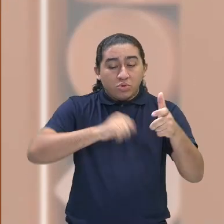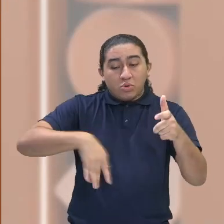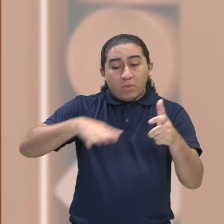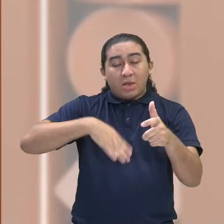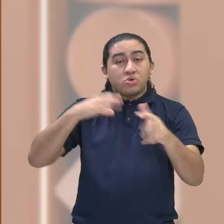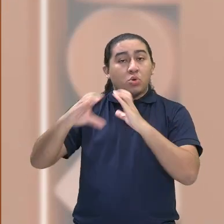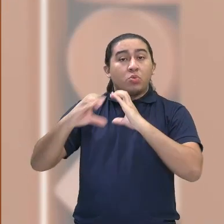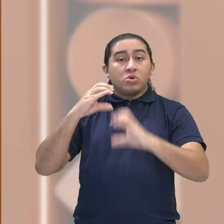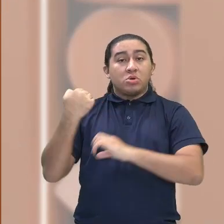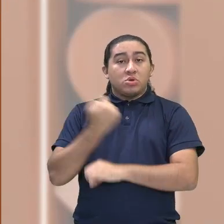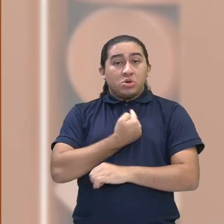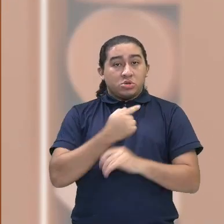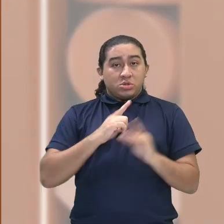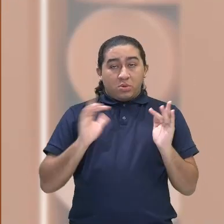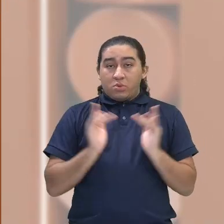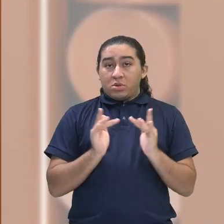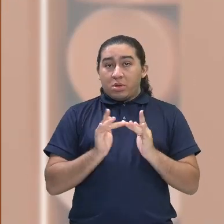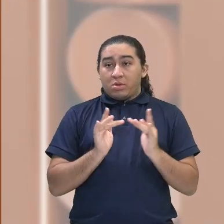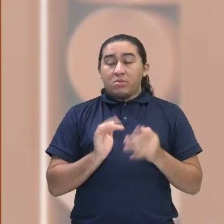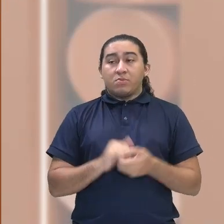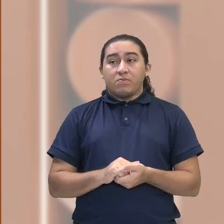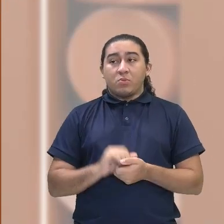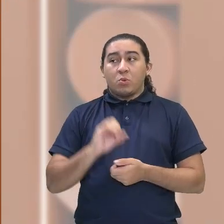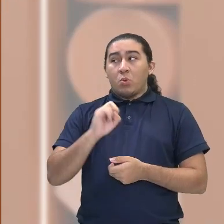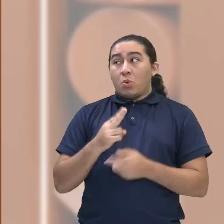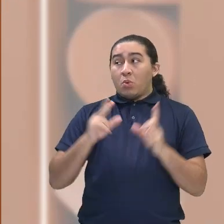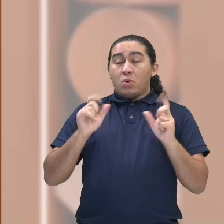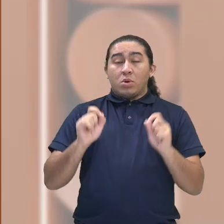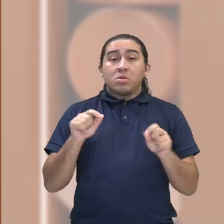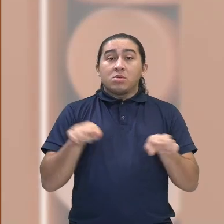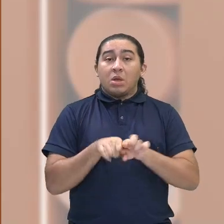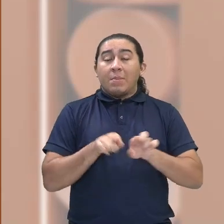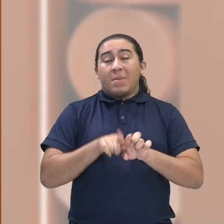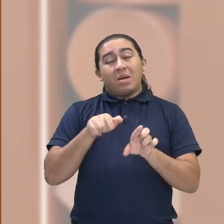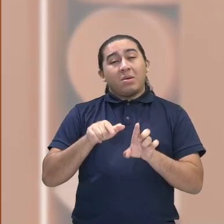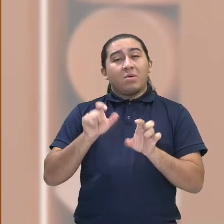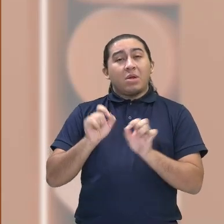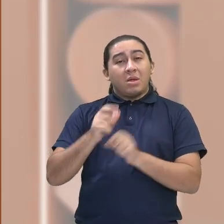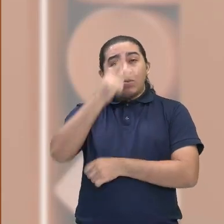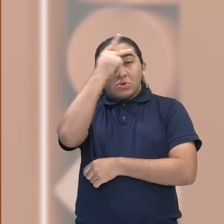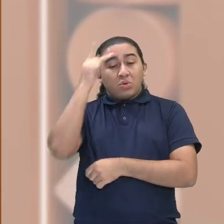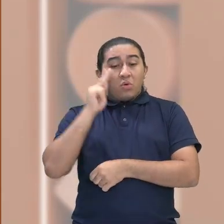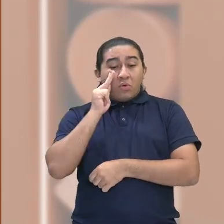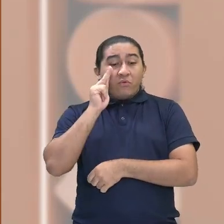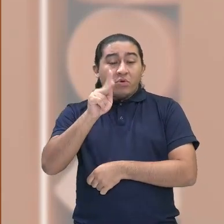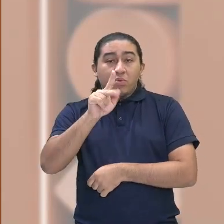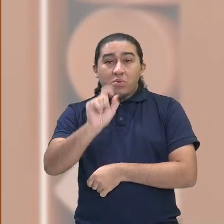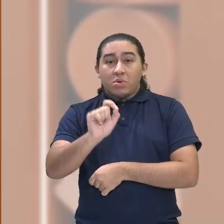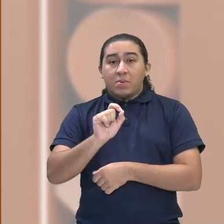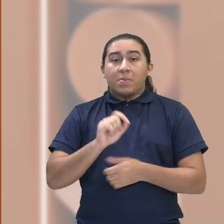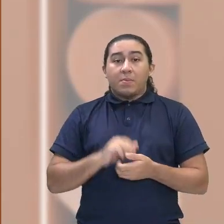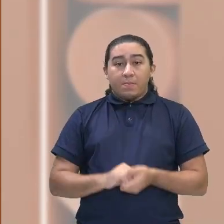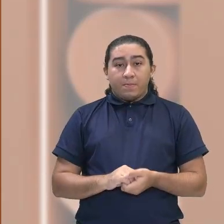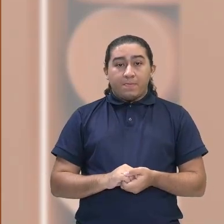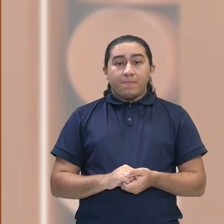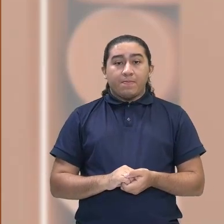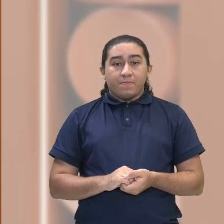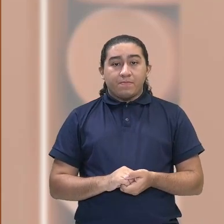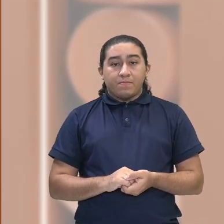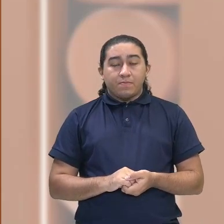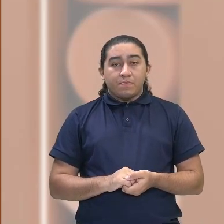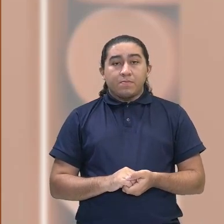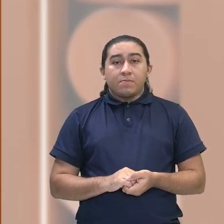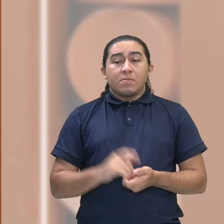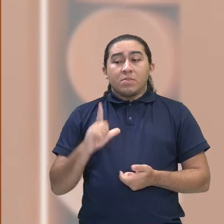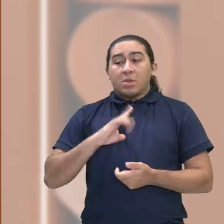tem acesso. Ou então também você muitas vezes apenas vê o retrato de uma